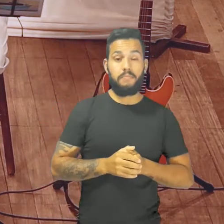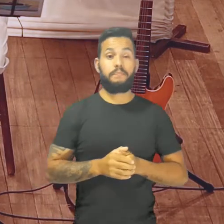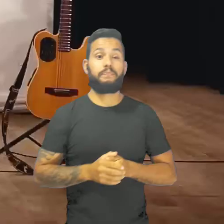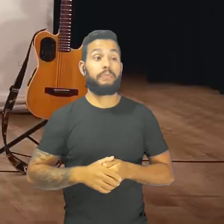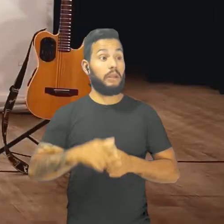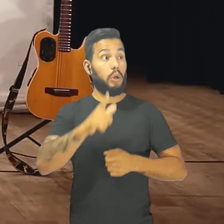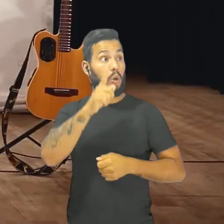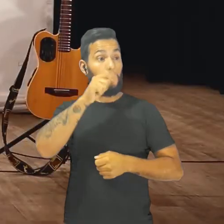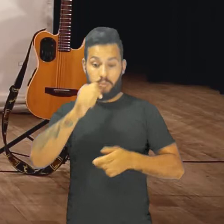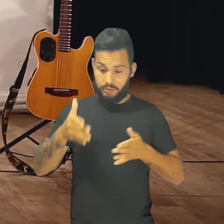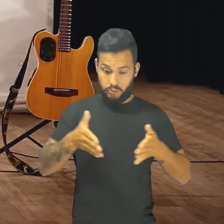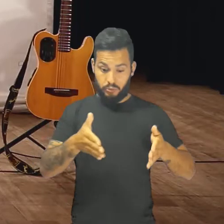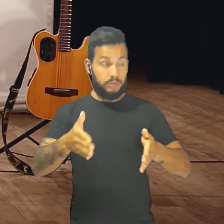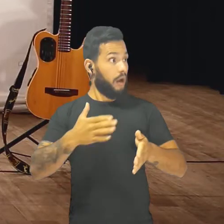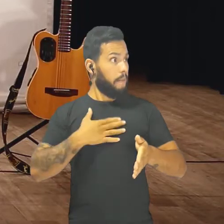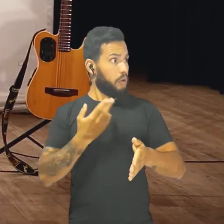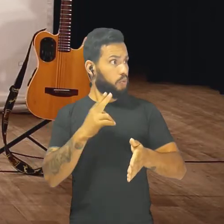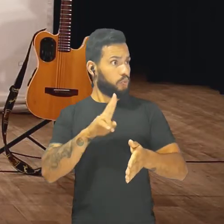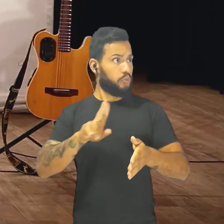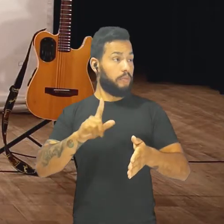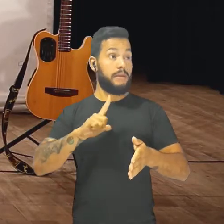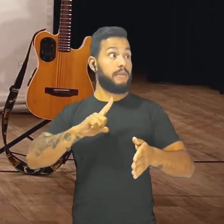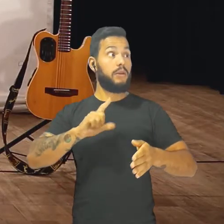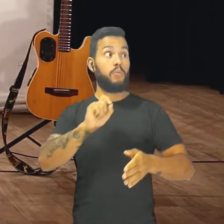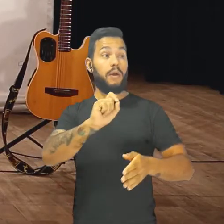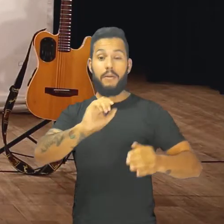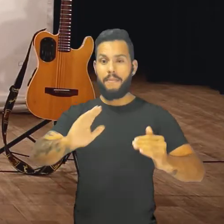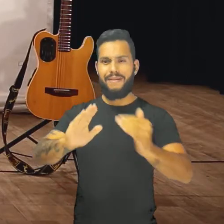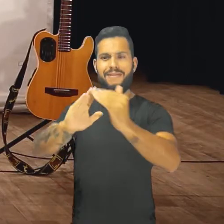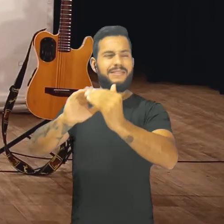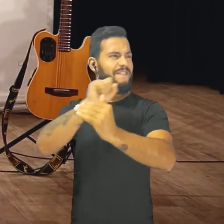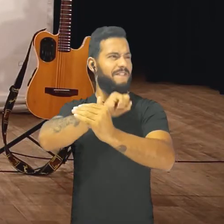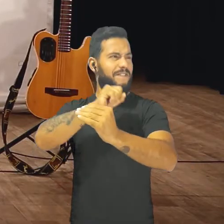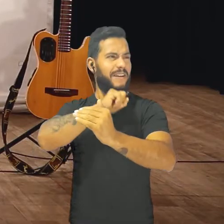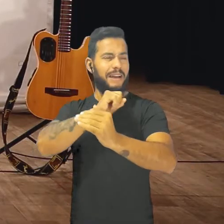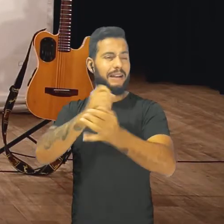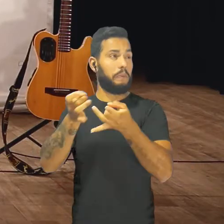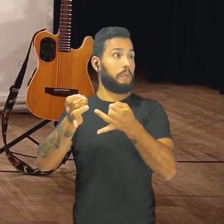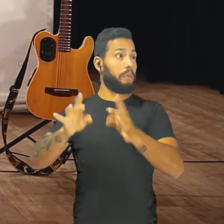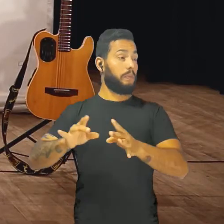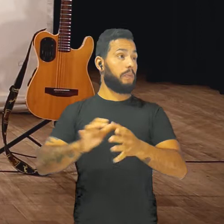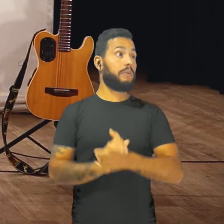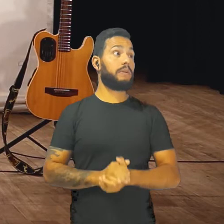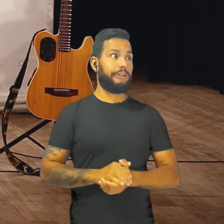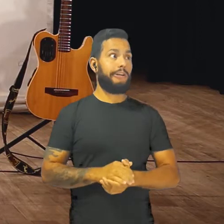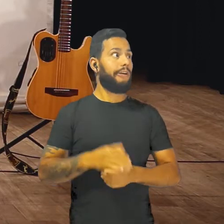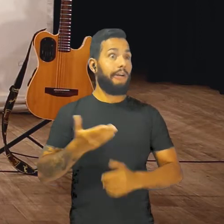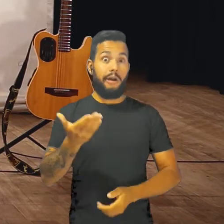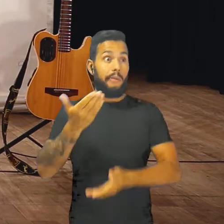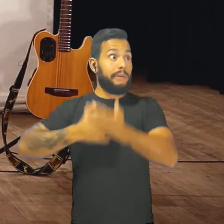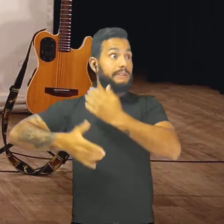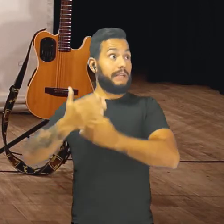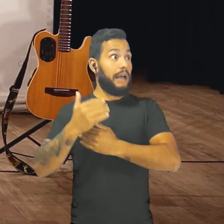Às margens deste rio que leva meu nome, há uma casa velha e abandonada, que já foi um lar para